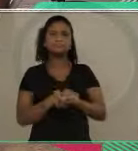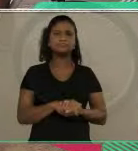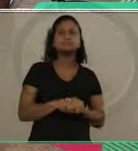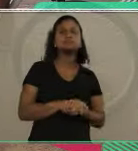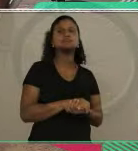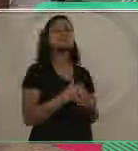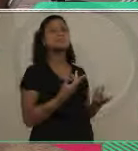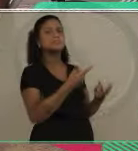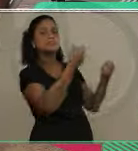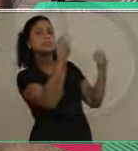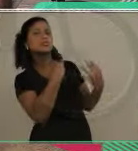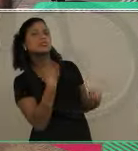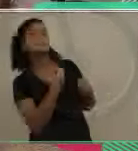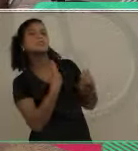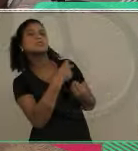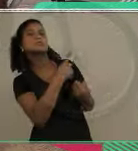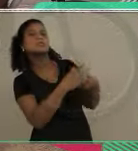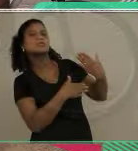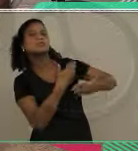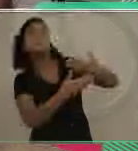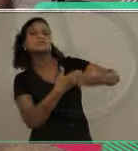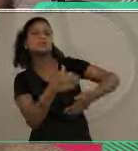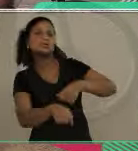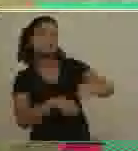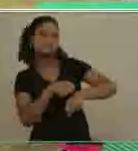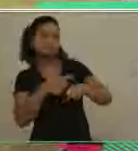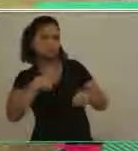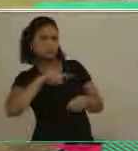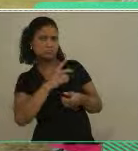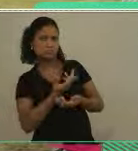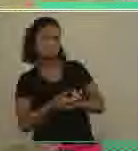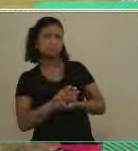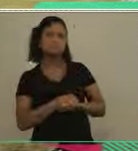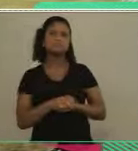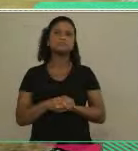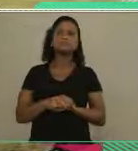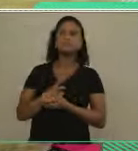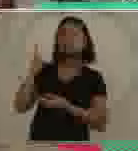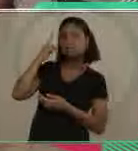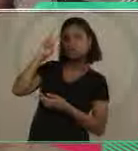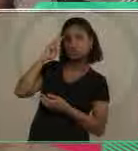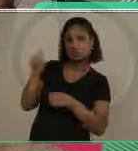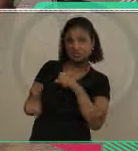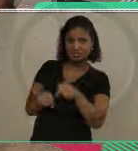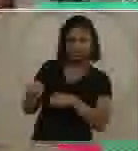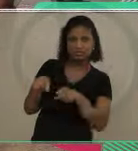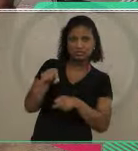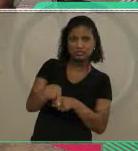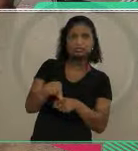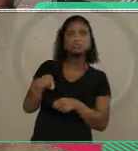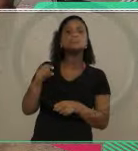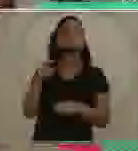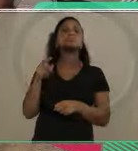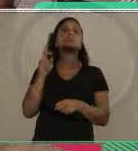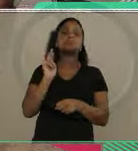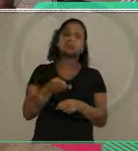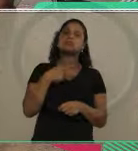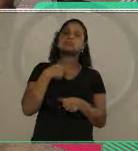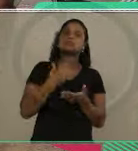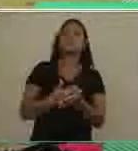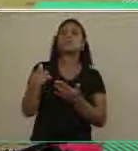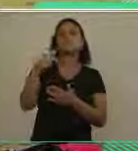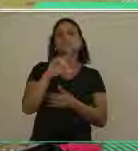conta um pouco da sua trajetória no ciclismo para a gente. A história do ciclismo mesmo começou com a deficiência física. Eu já